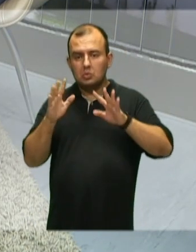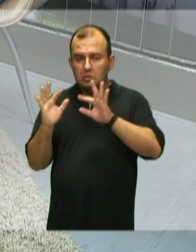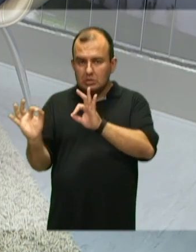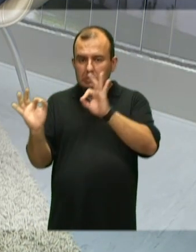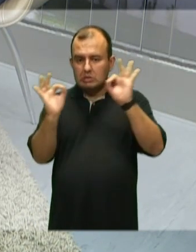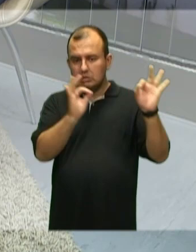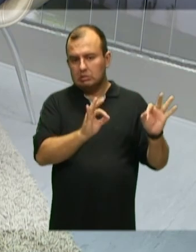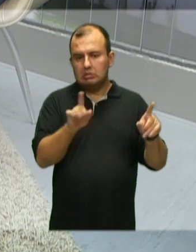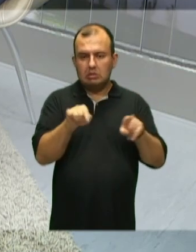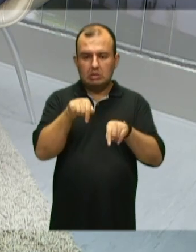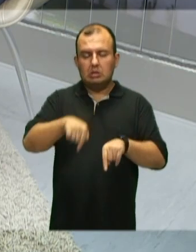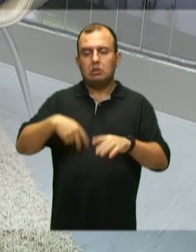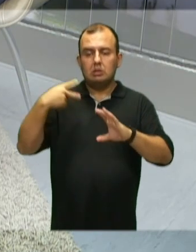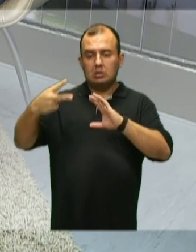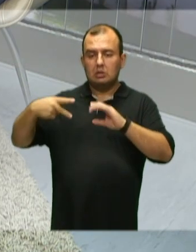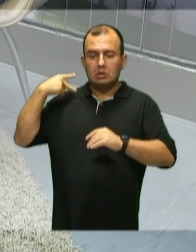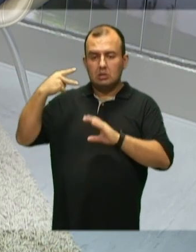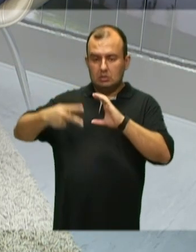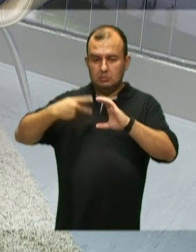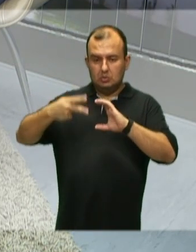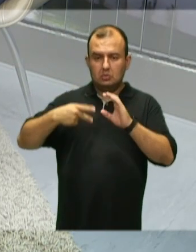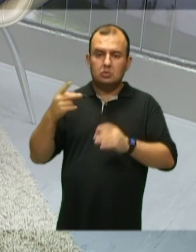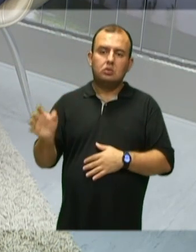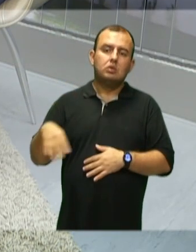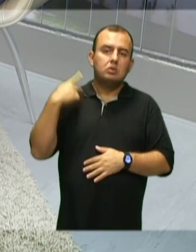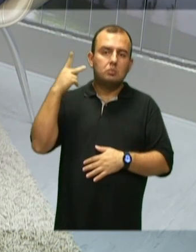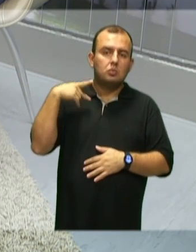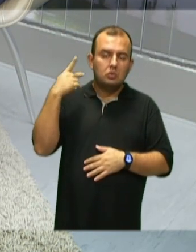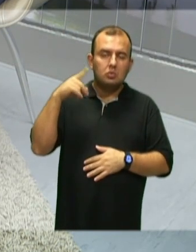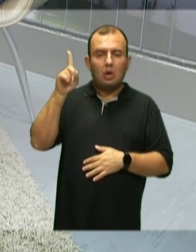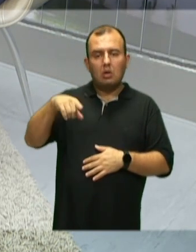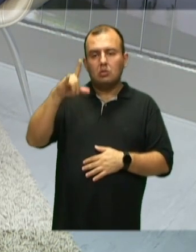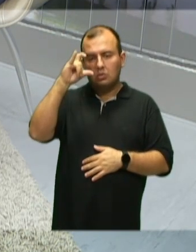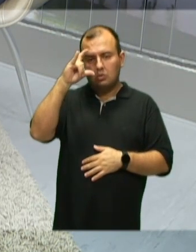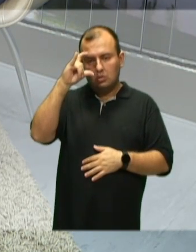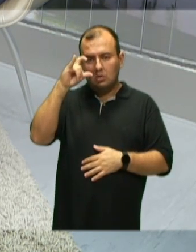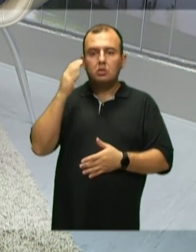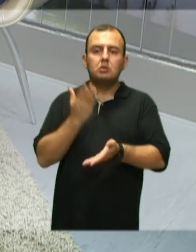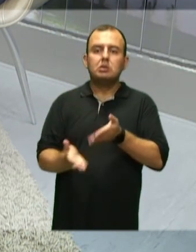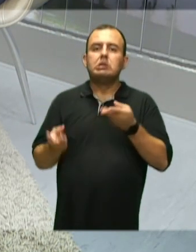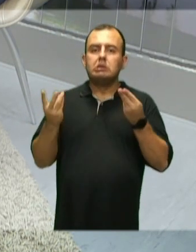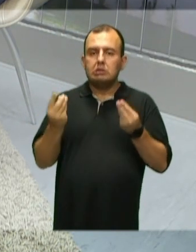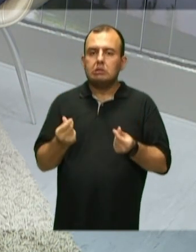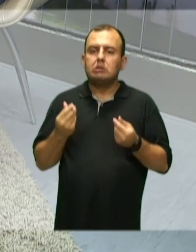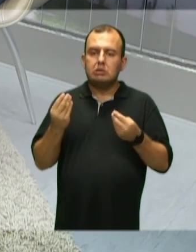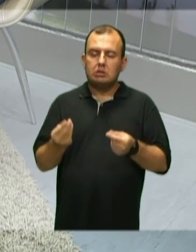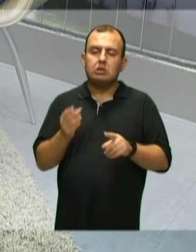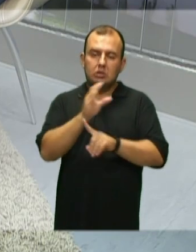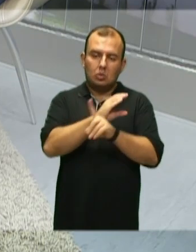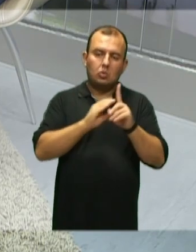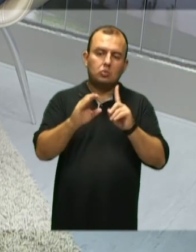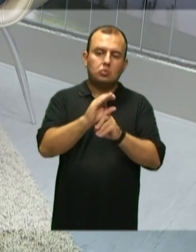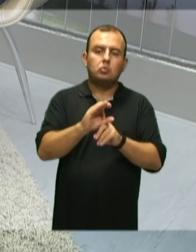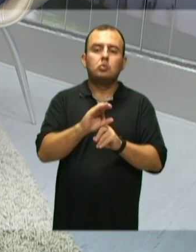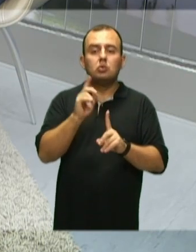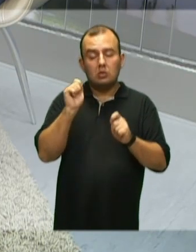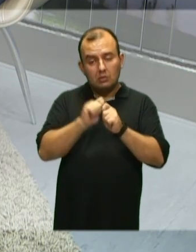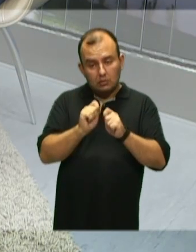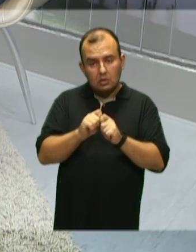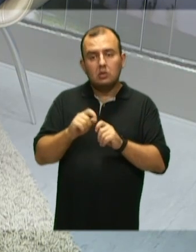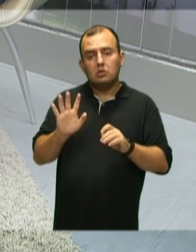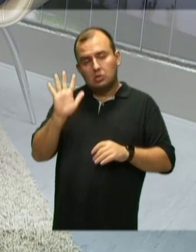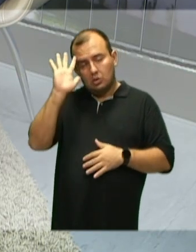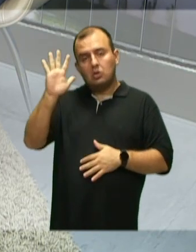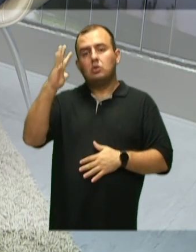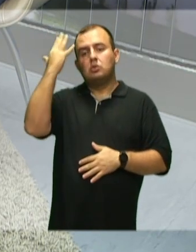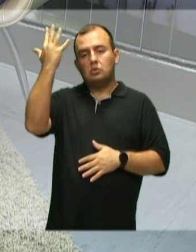isso muito aqui na Câmara de Vereadores das pessoas serem políticos Instagram e perder essa sensibilidade ser político da comunidade o político que faz o político que